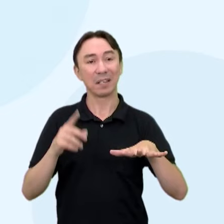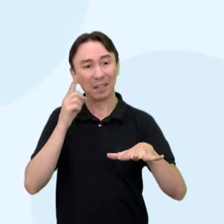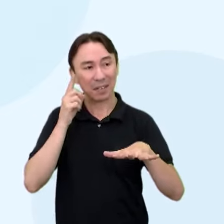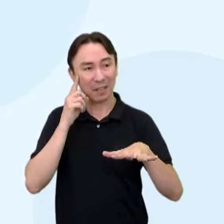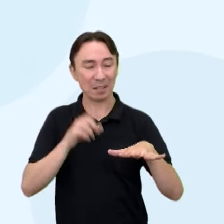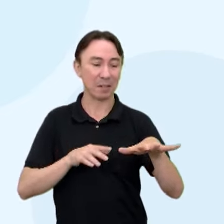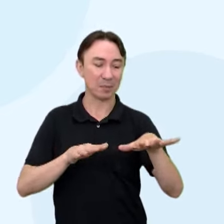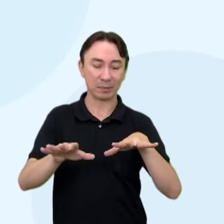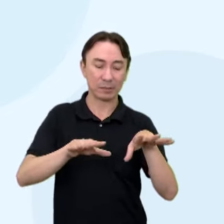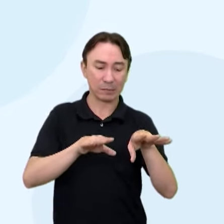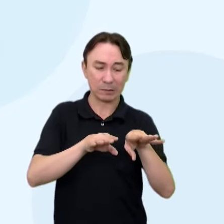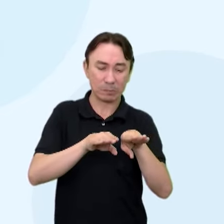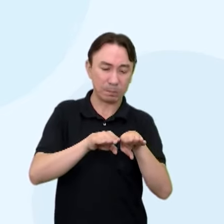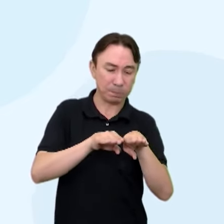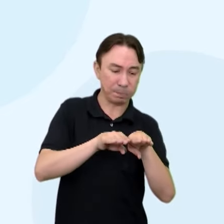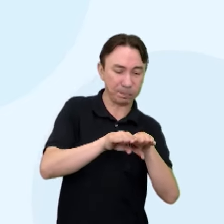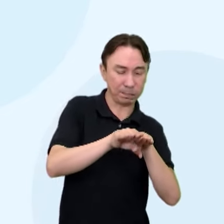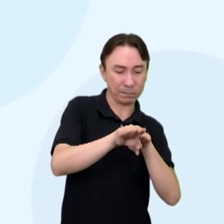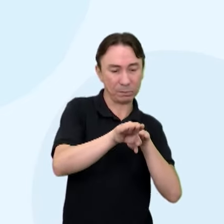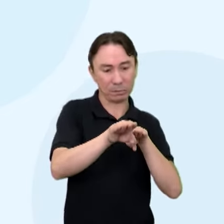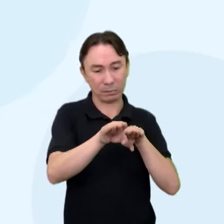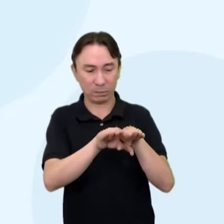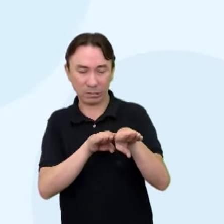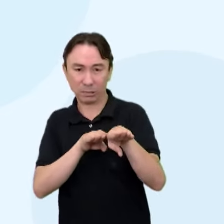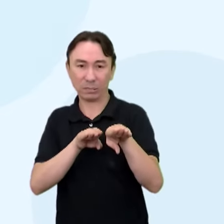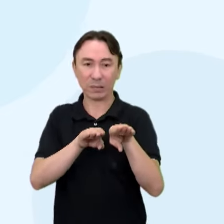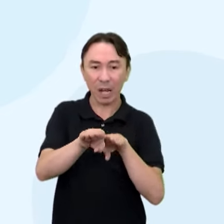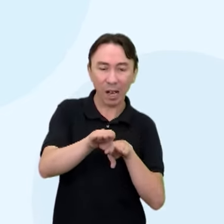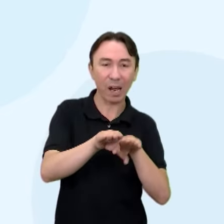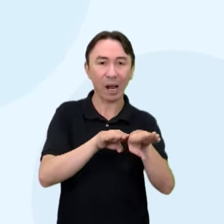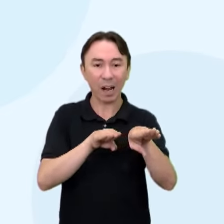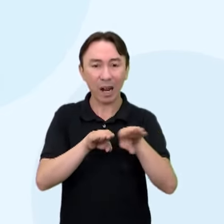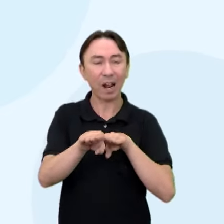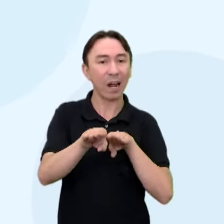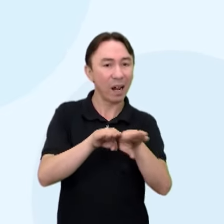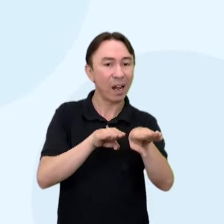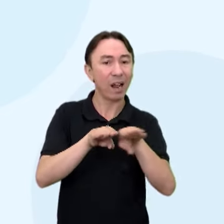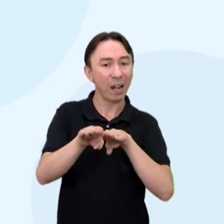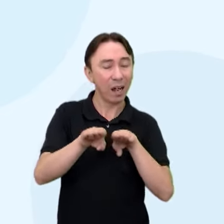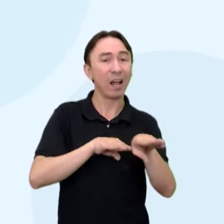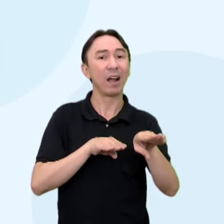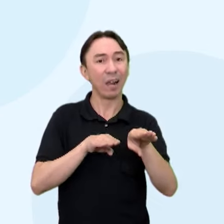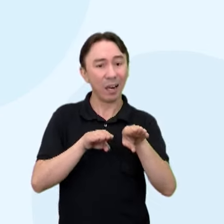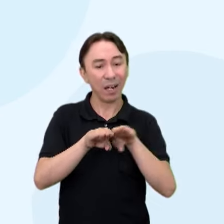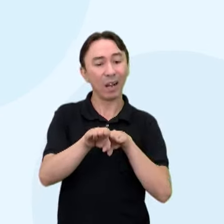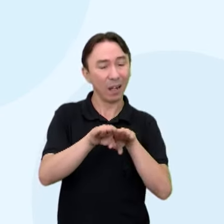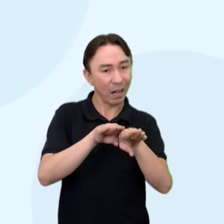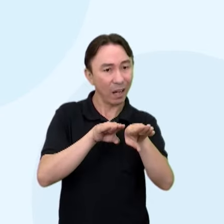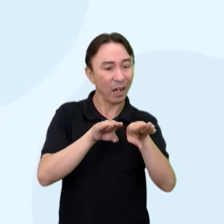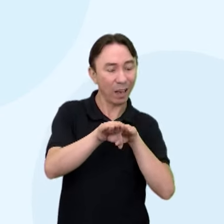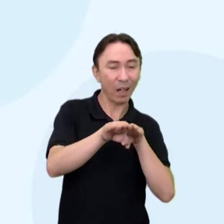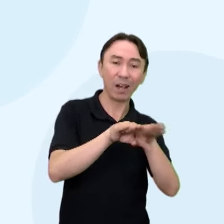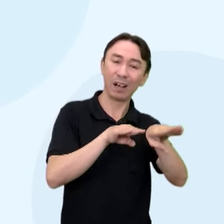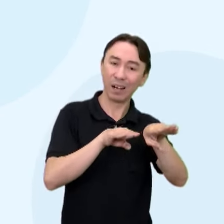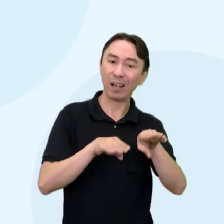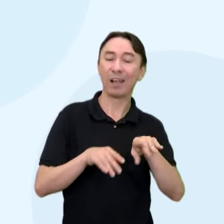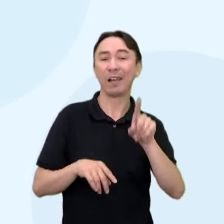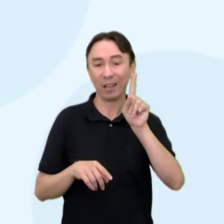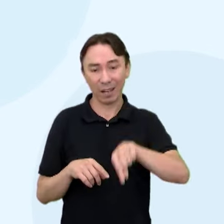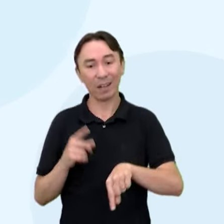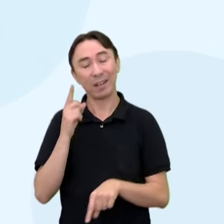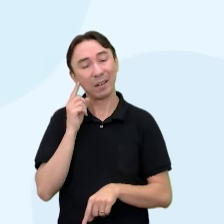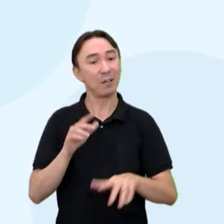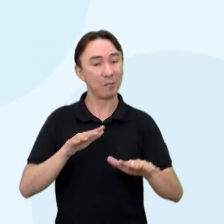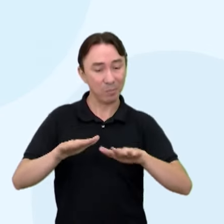seja, as placas não estão indo uma sobre a outra, né? E sim, elas estão deslizando entre elas. Isso nós chamamos aí de